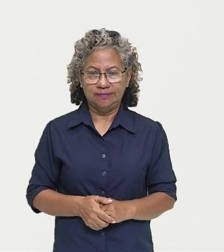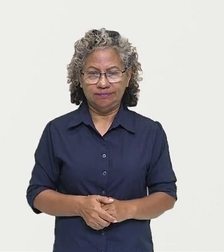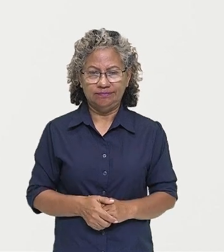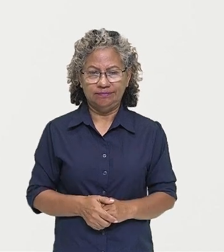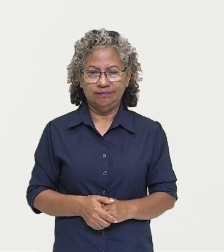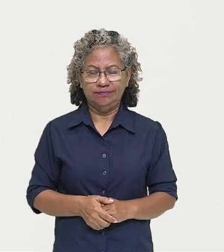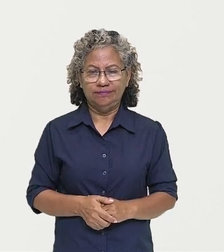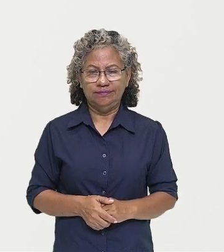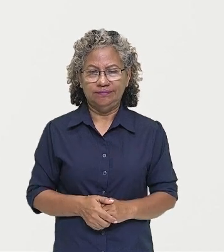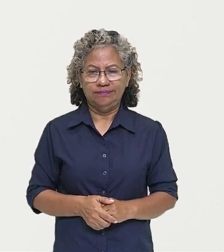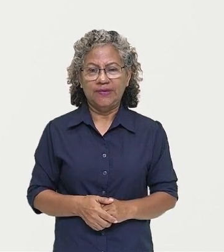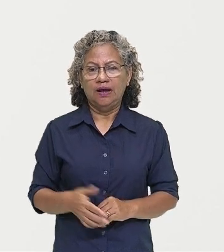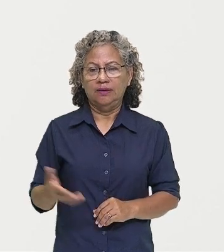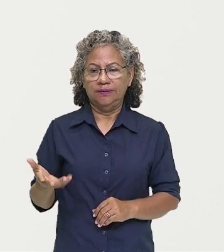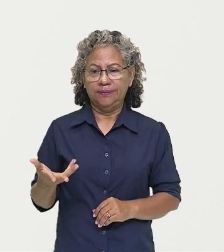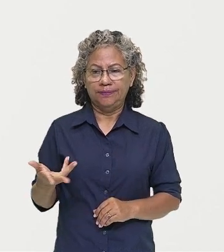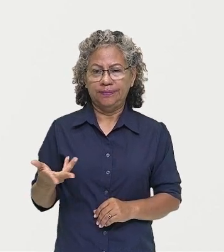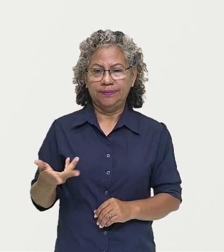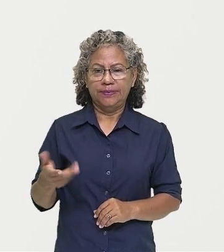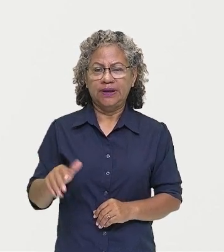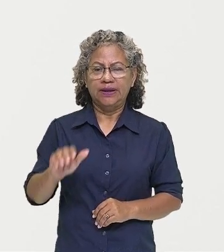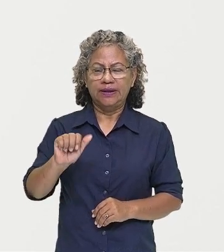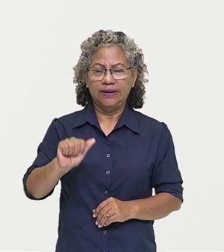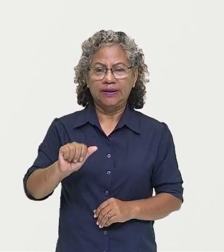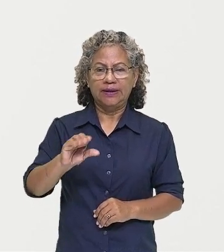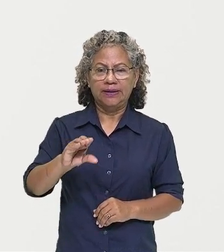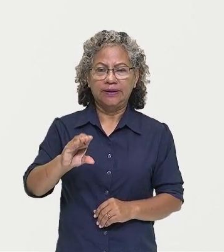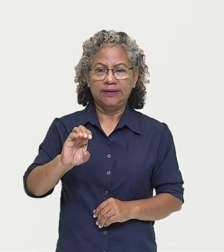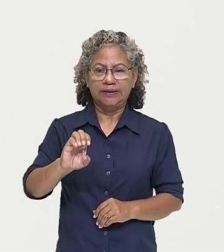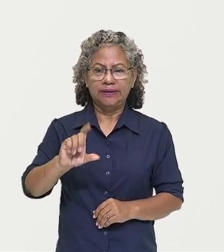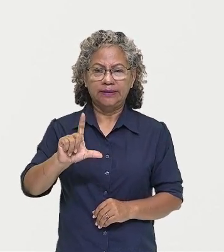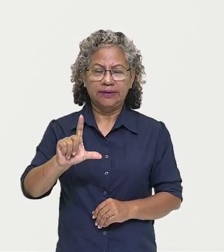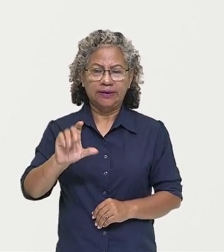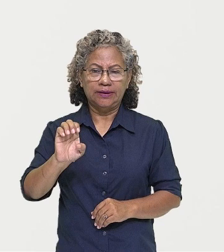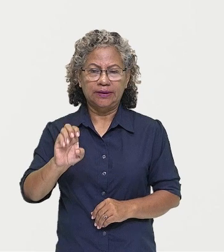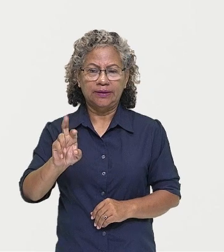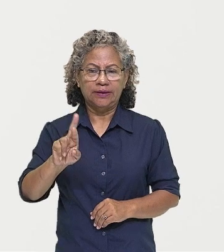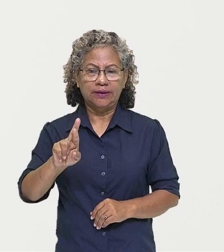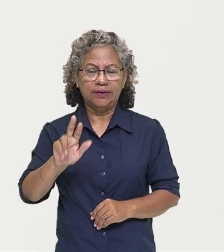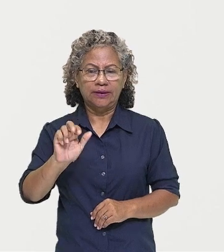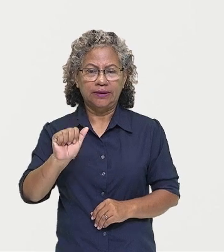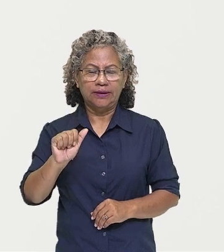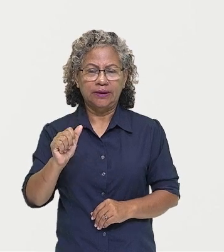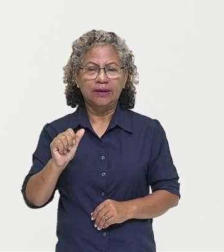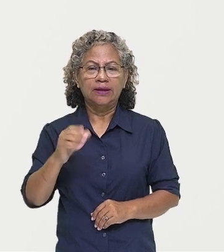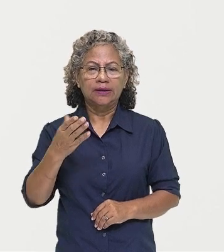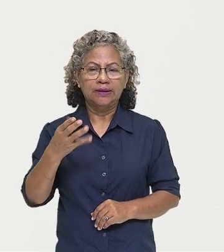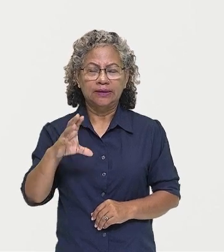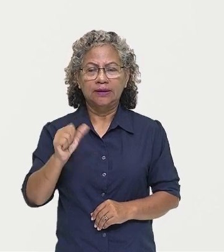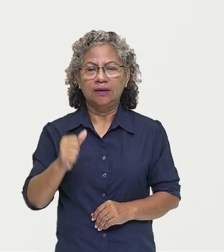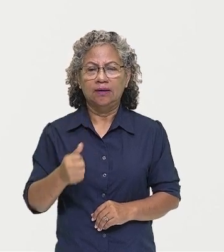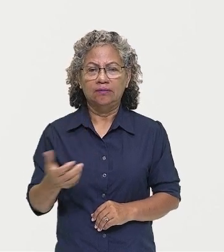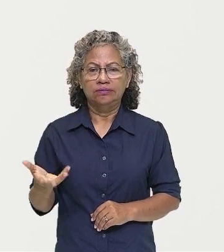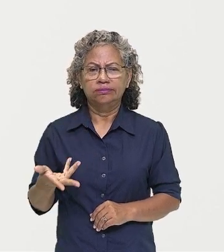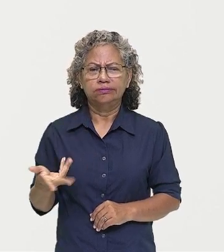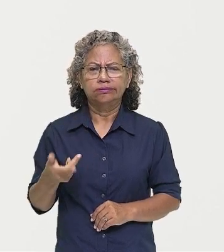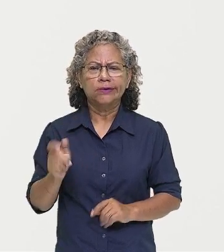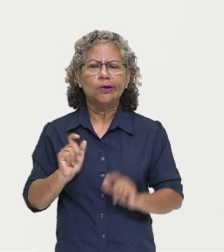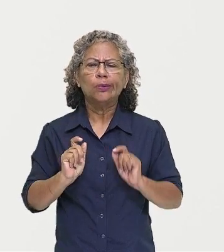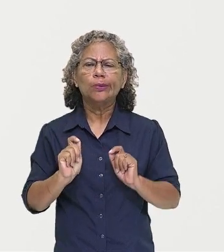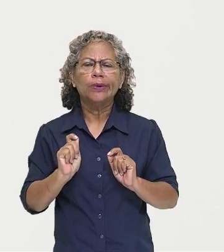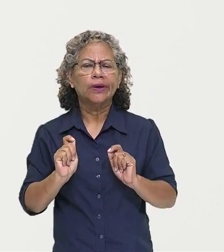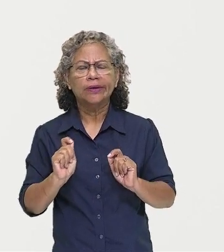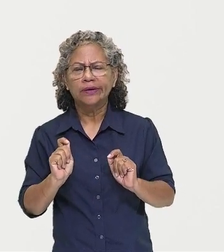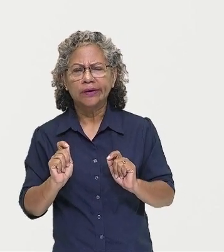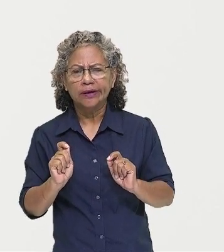da aceleração. E o que é aceleração? A aceleração é a grandeza física que mede